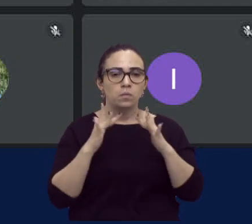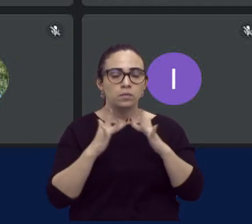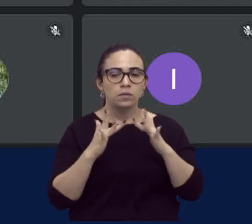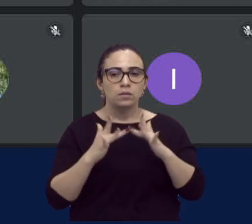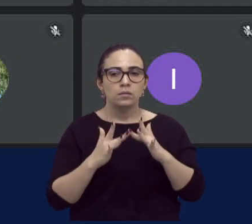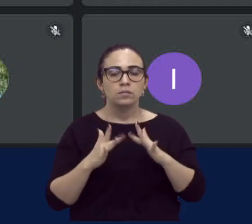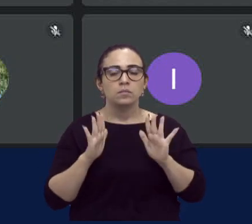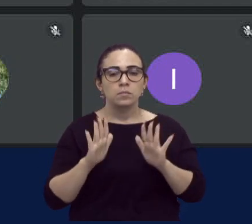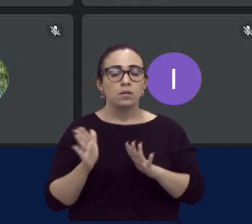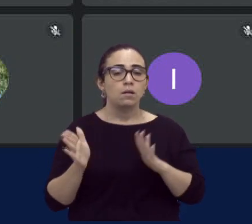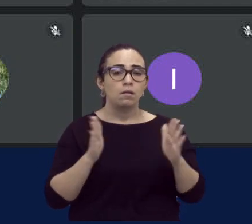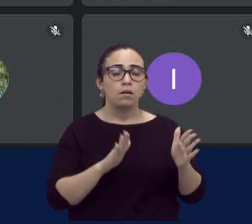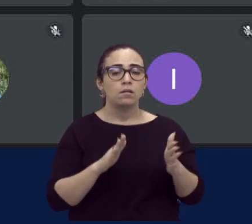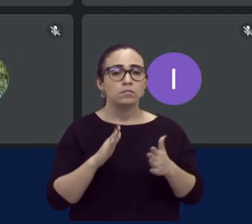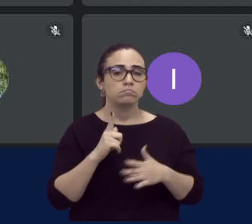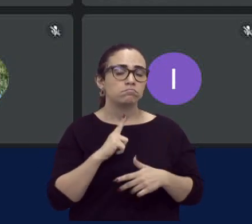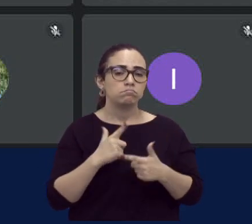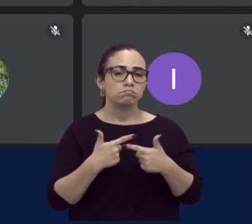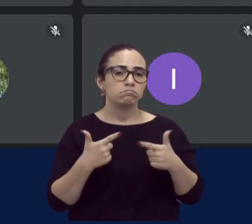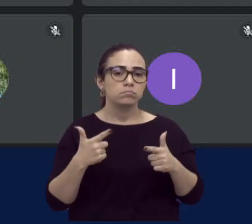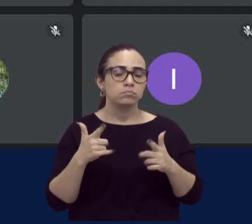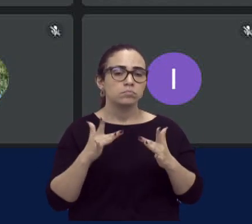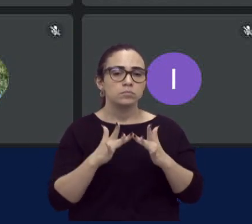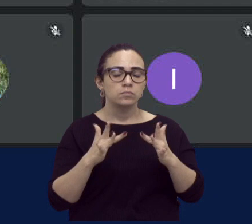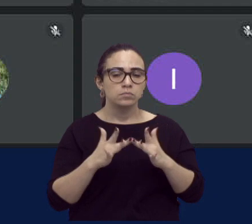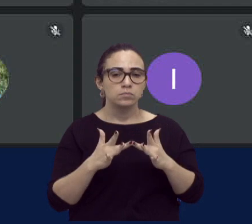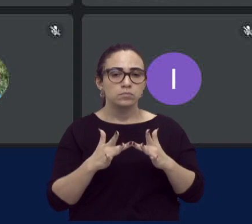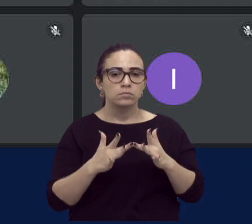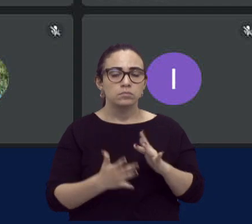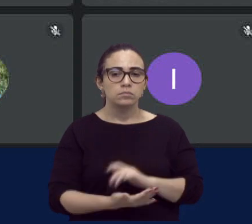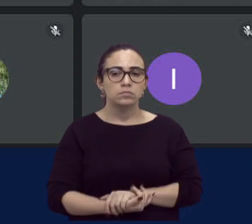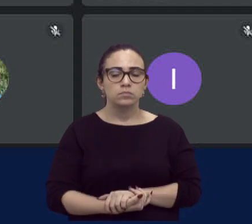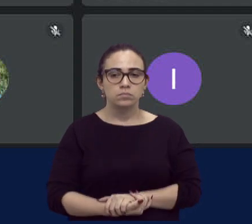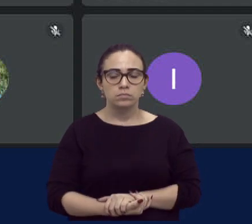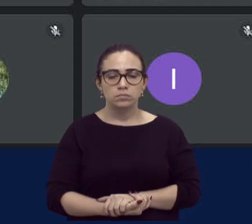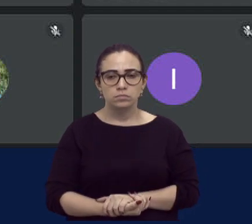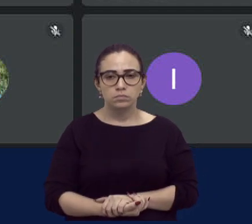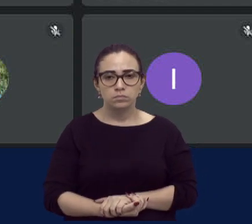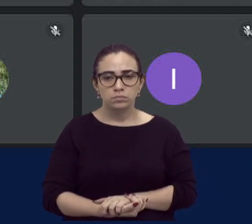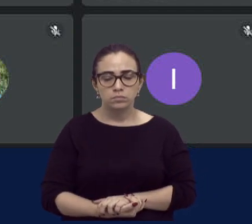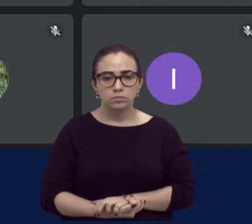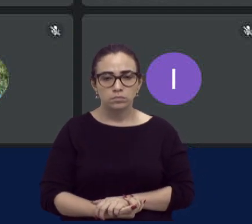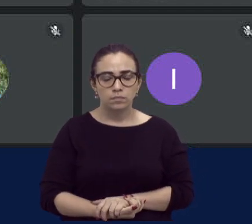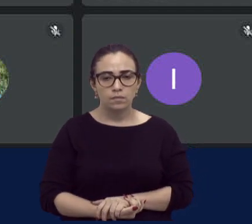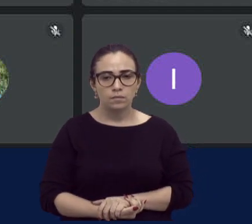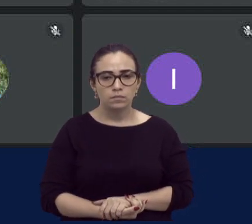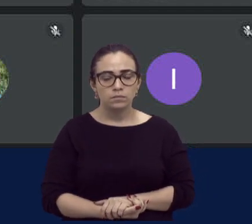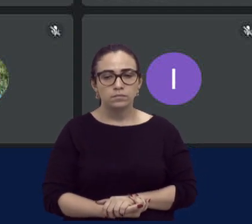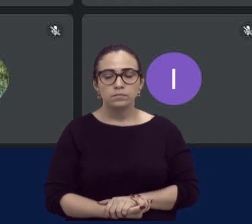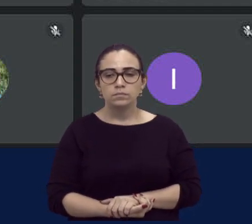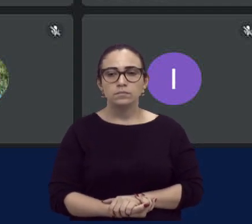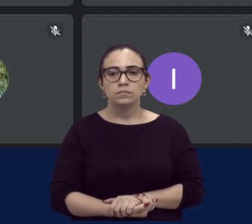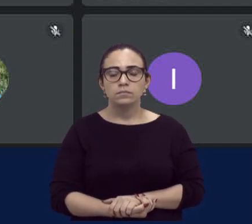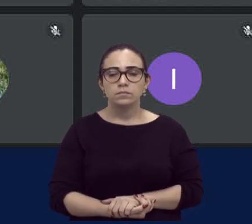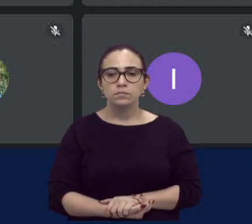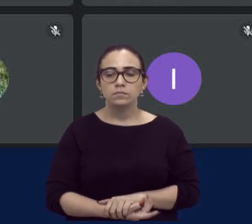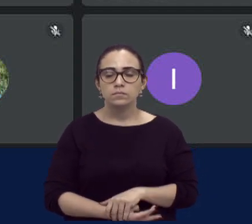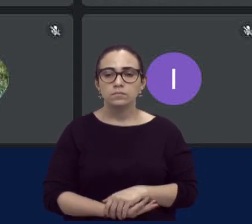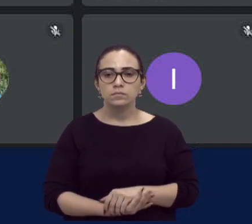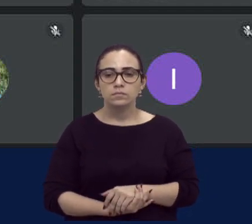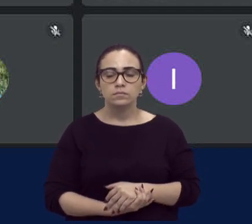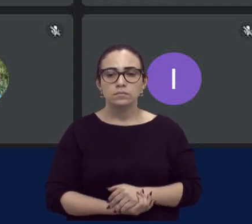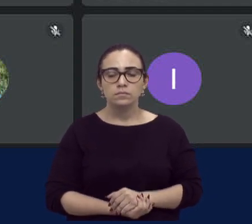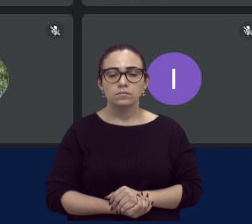mas tem as suas eventuais desvantagens, como você esquecer que pessoas com as quais você convive de carne e osso,